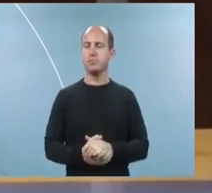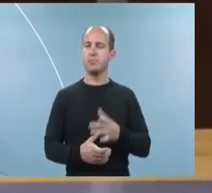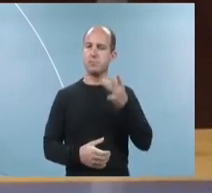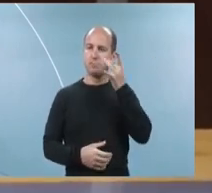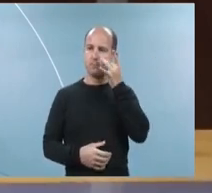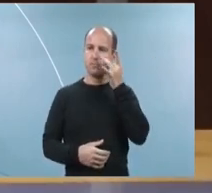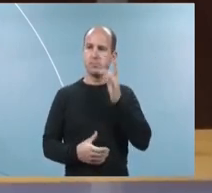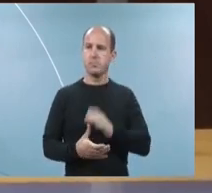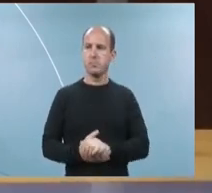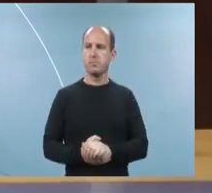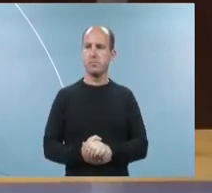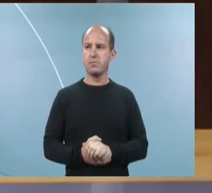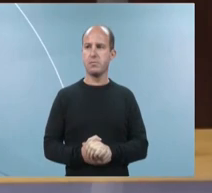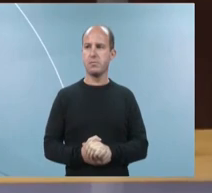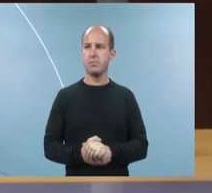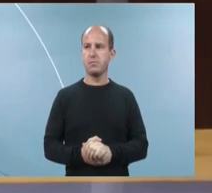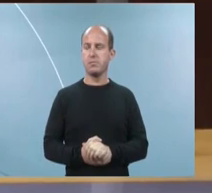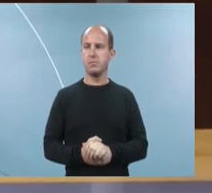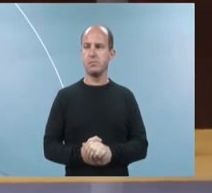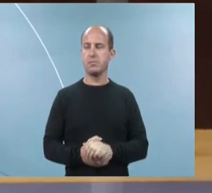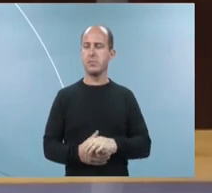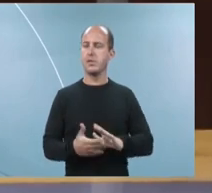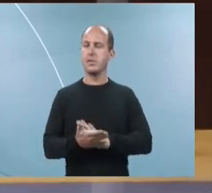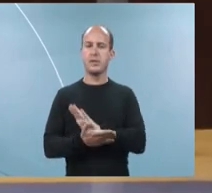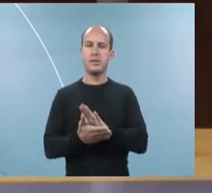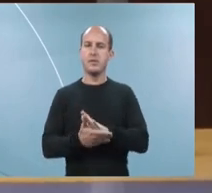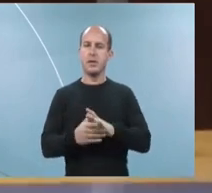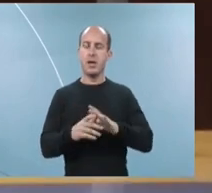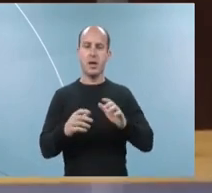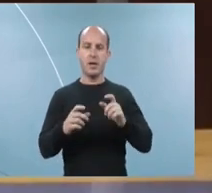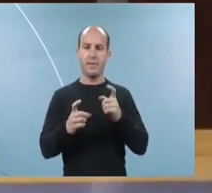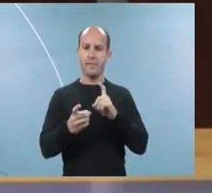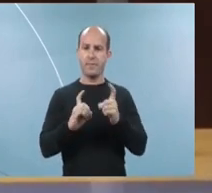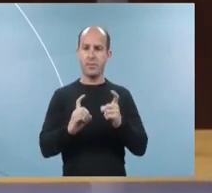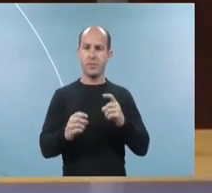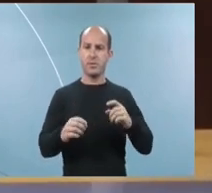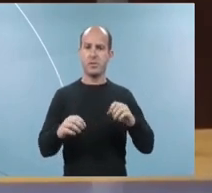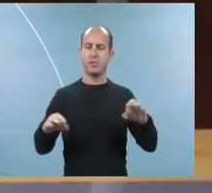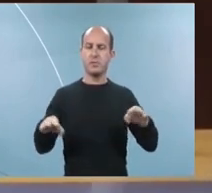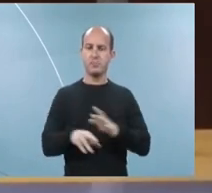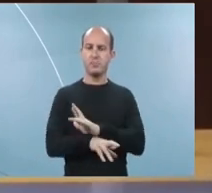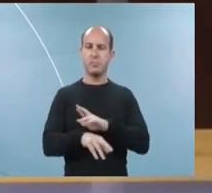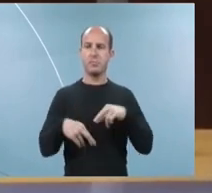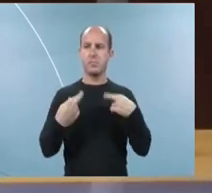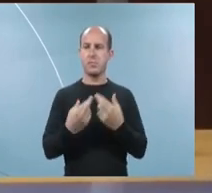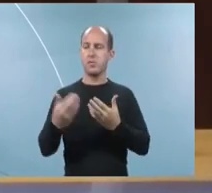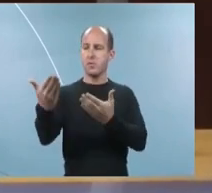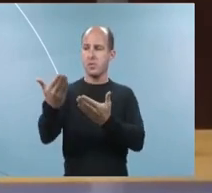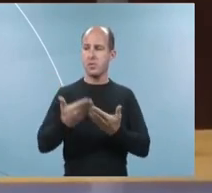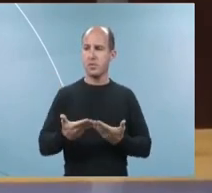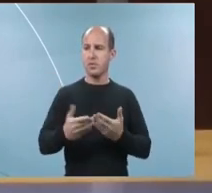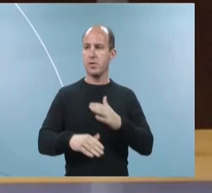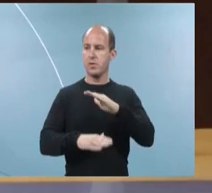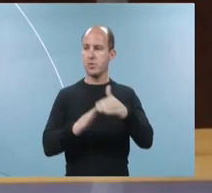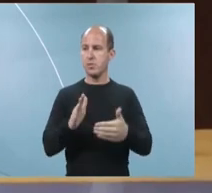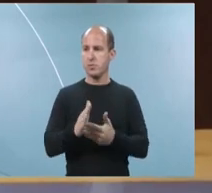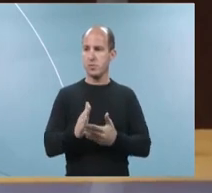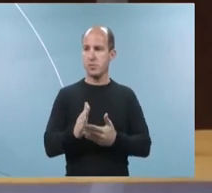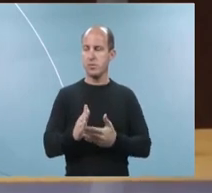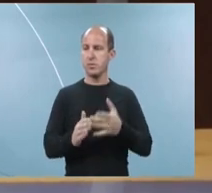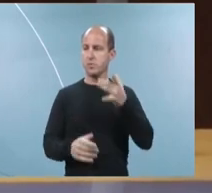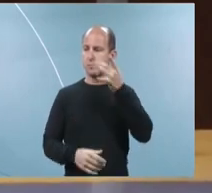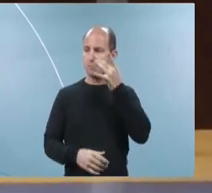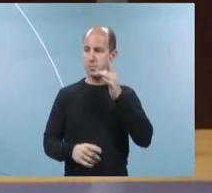fizeram presentes e, nada mais havendo a tratar, declaro encerrada a presente sessão, convidando a todos